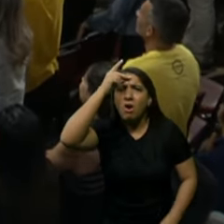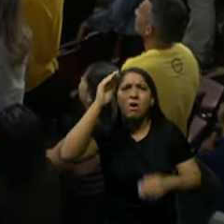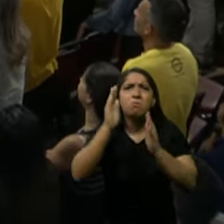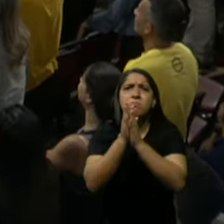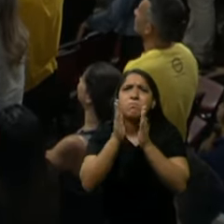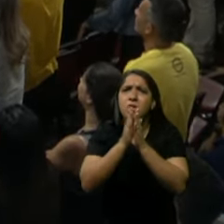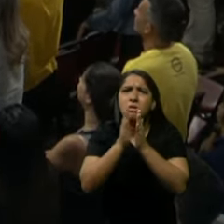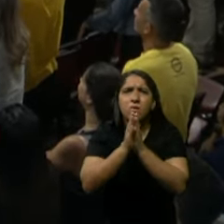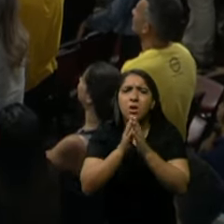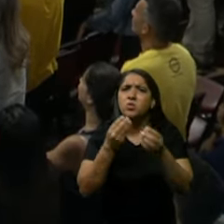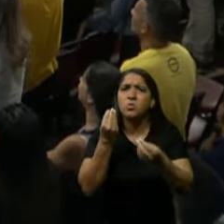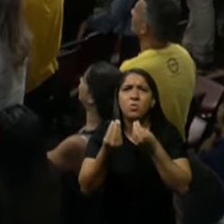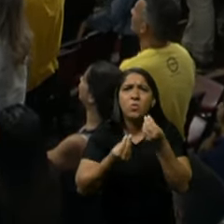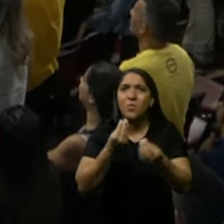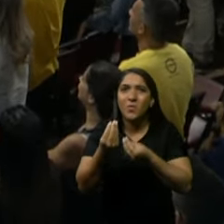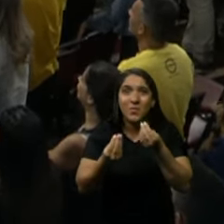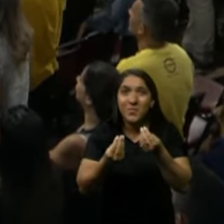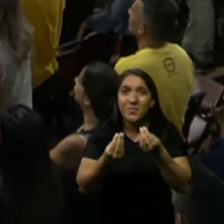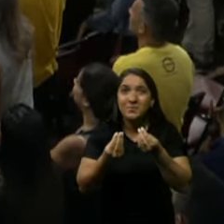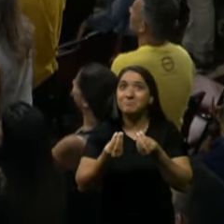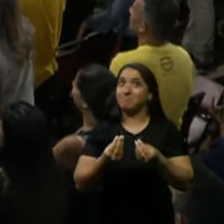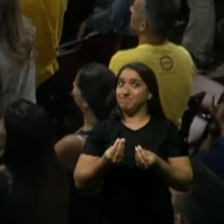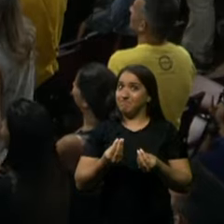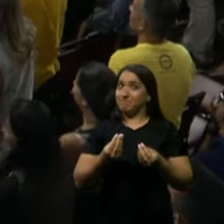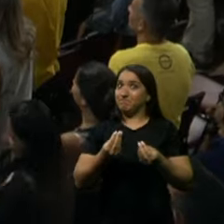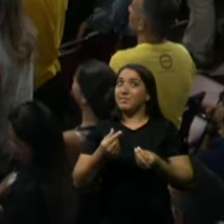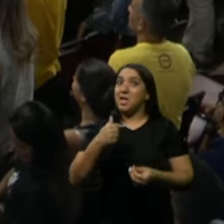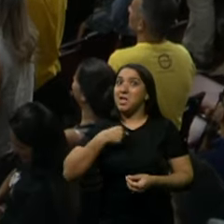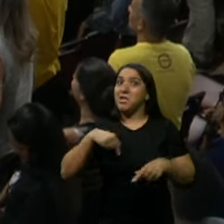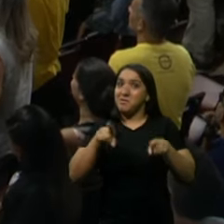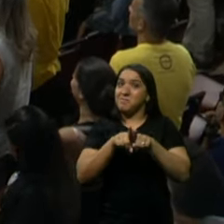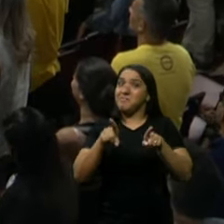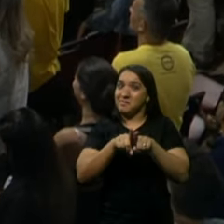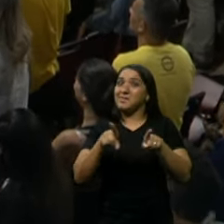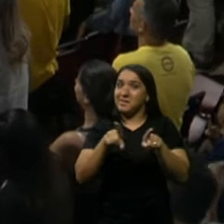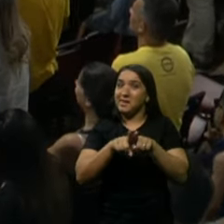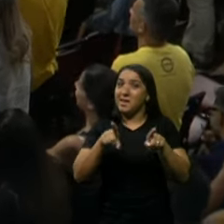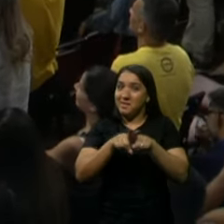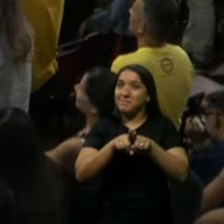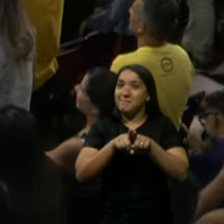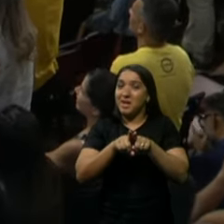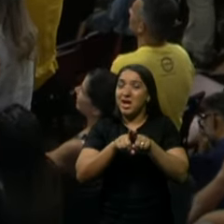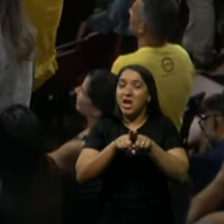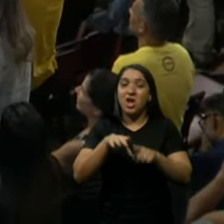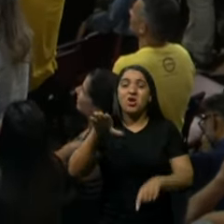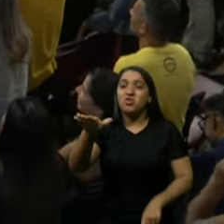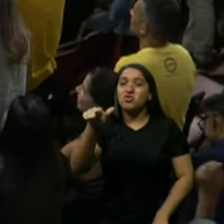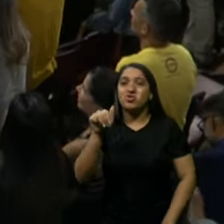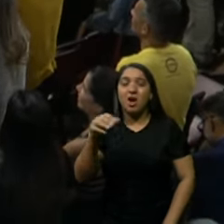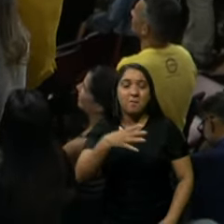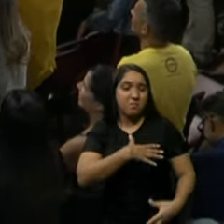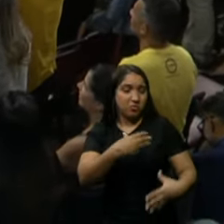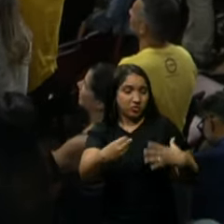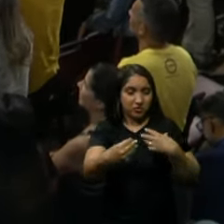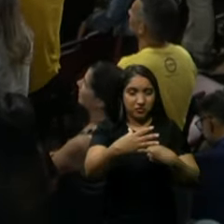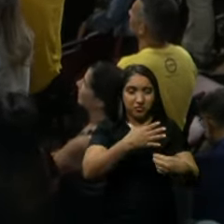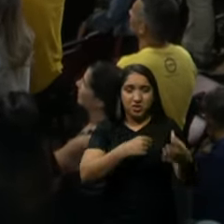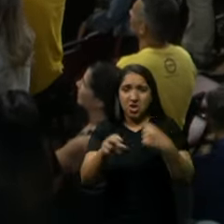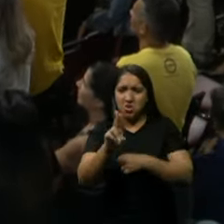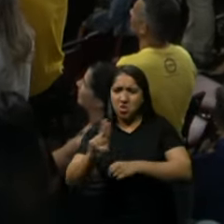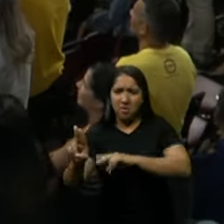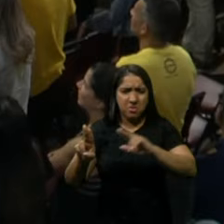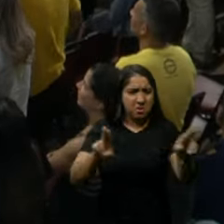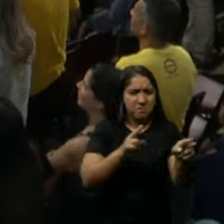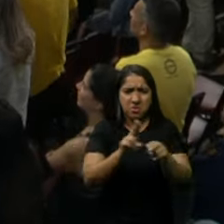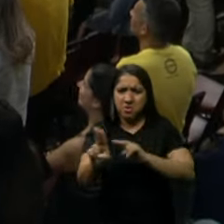idade eu sei como é que é esquece de tudo já tô assim também tô que nem você estou chamando o Renan de Natal em linha de Raquel Às vezes